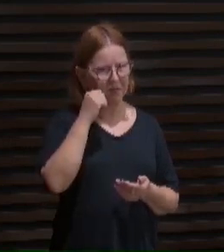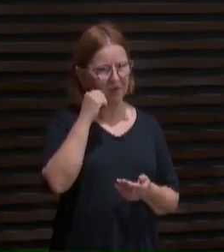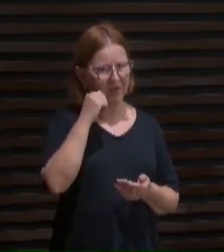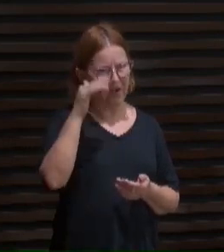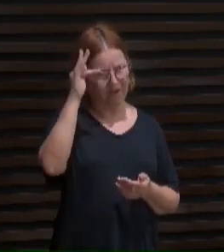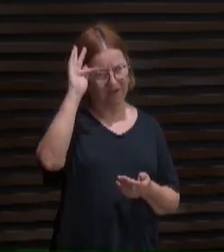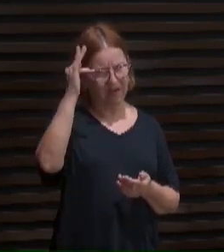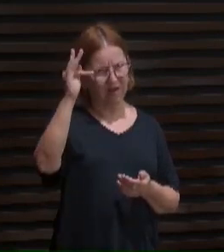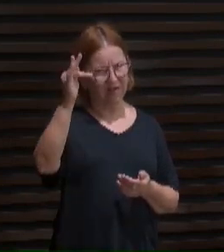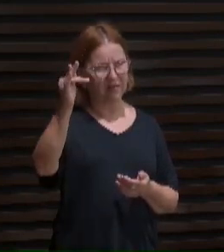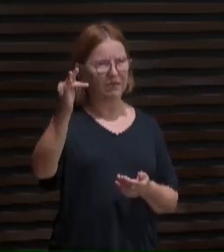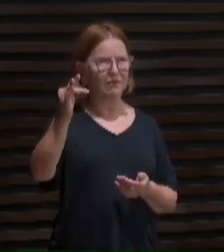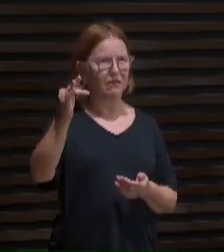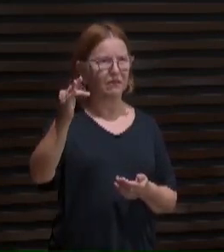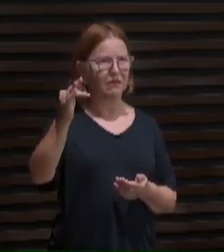pós-estruturalista